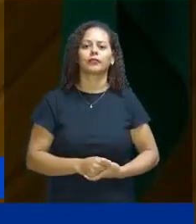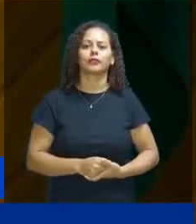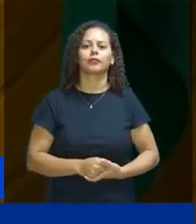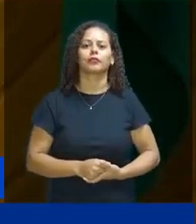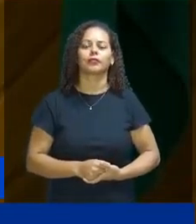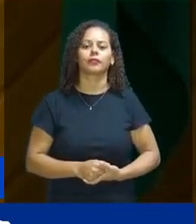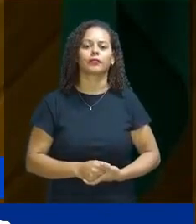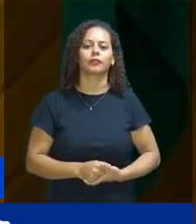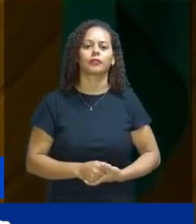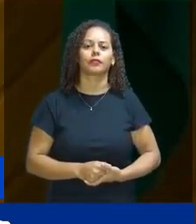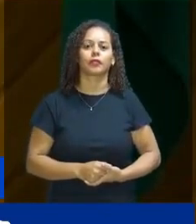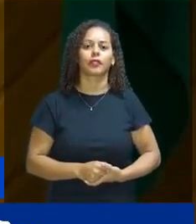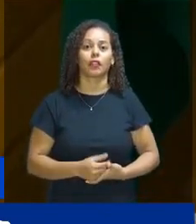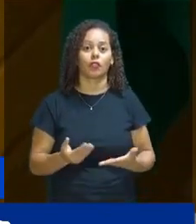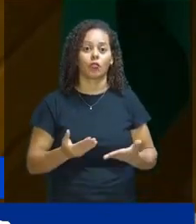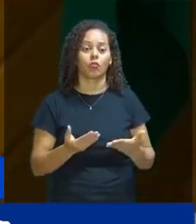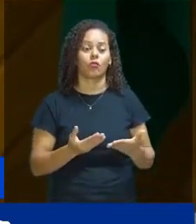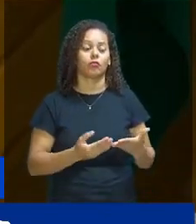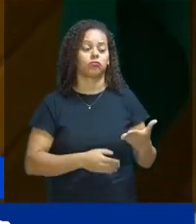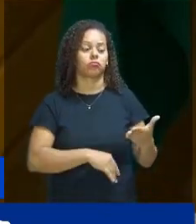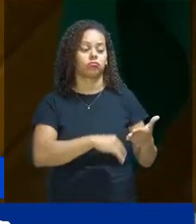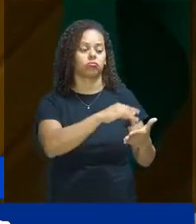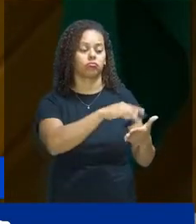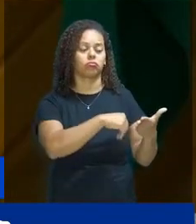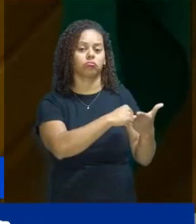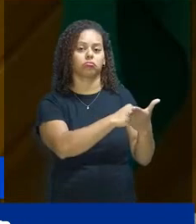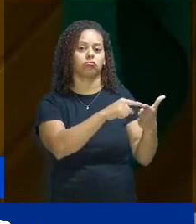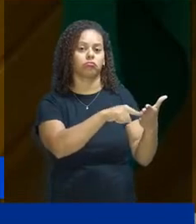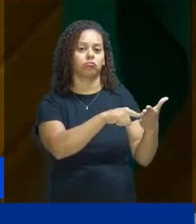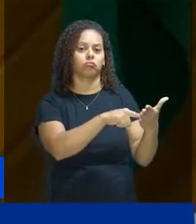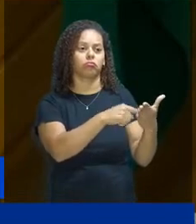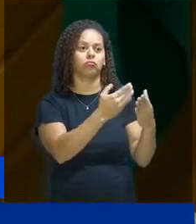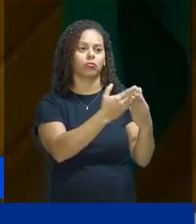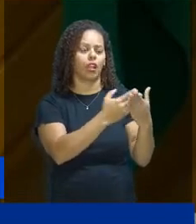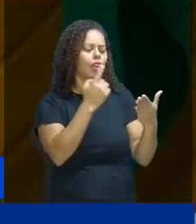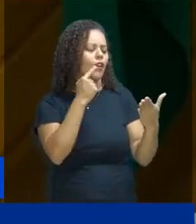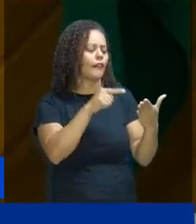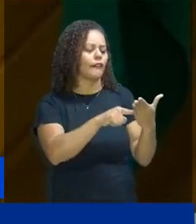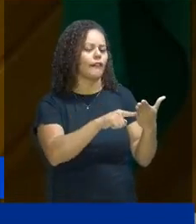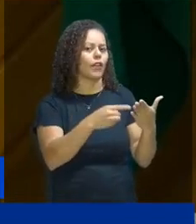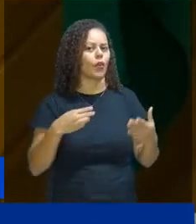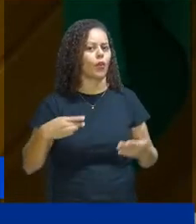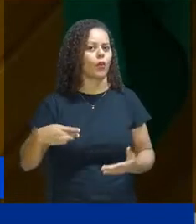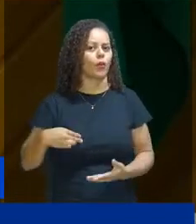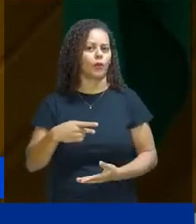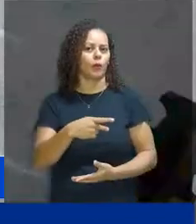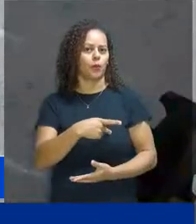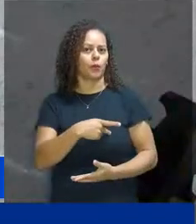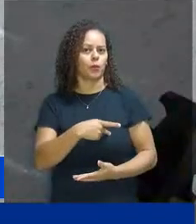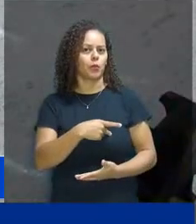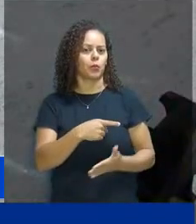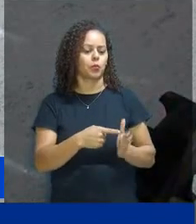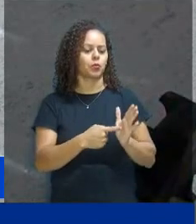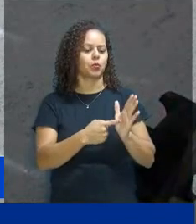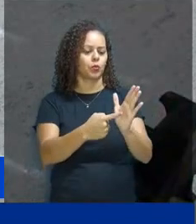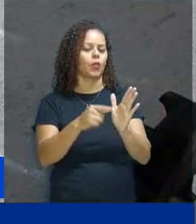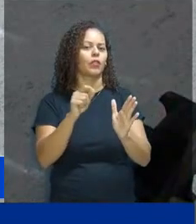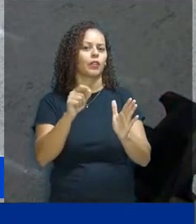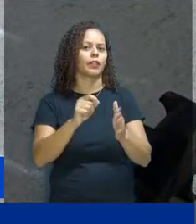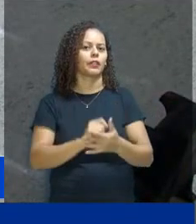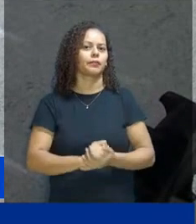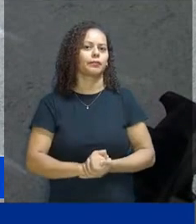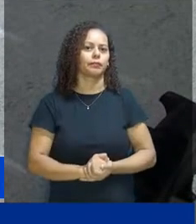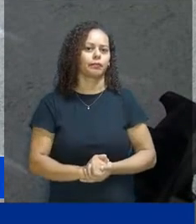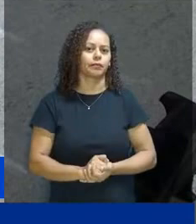cumprimentos. No caso dos autos, excelências, o Ministério Público apenas reitera os termos do parecer.